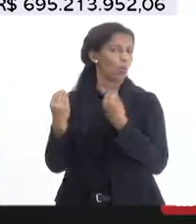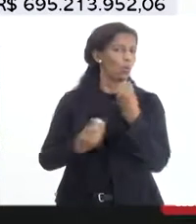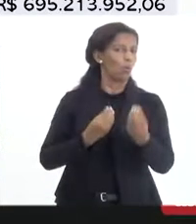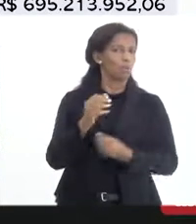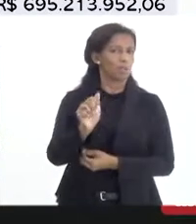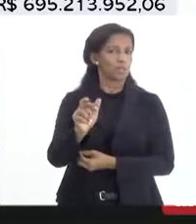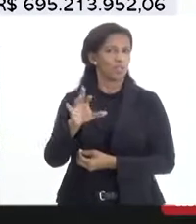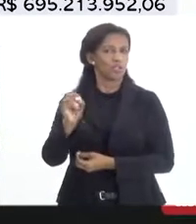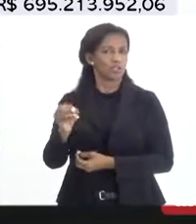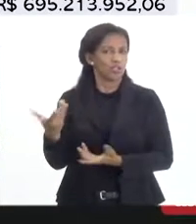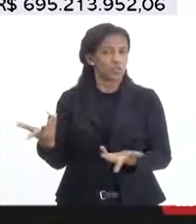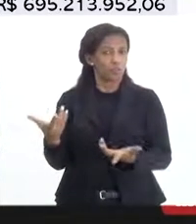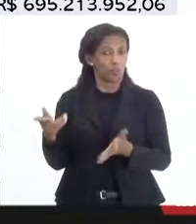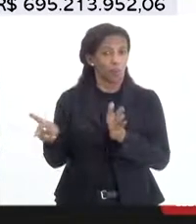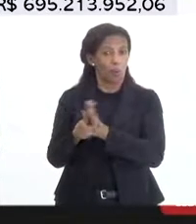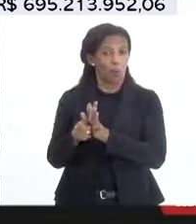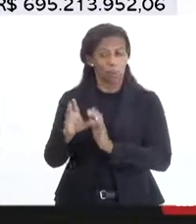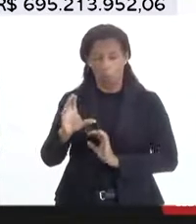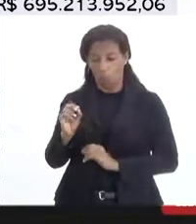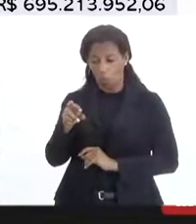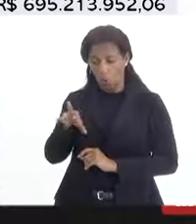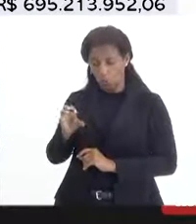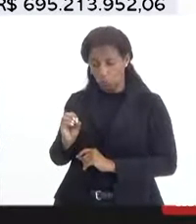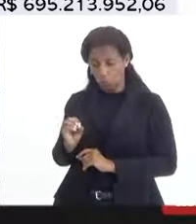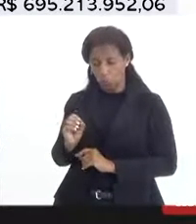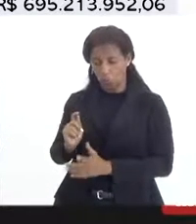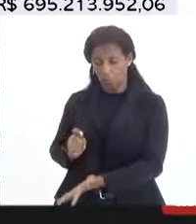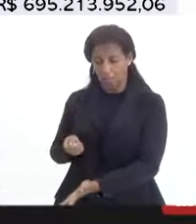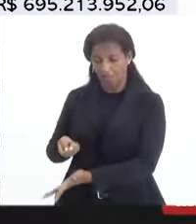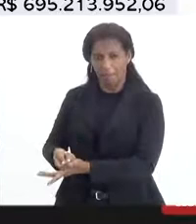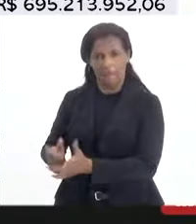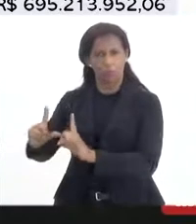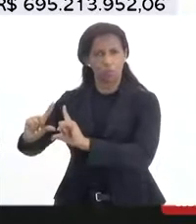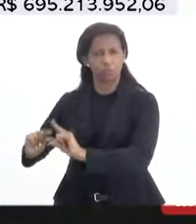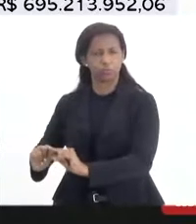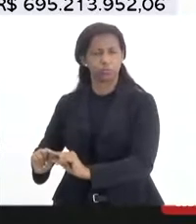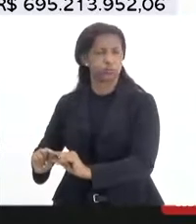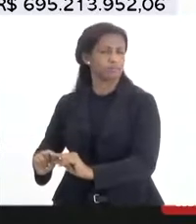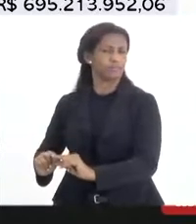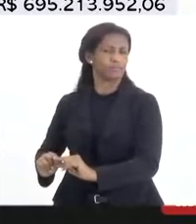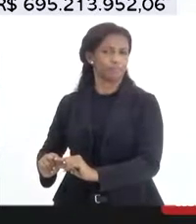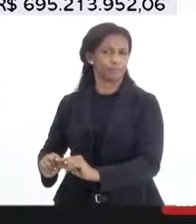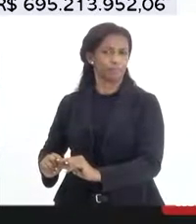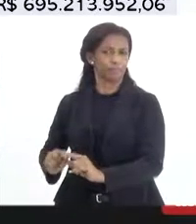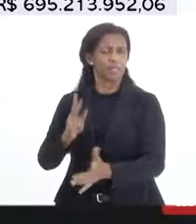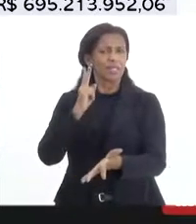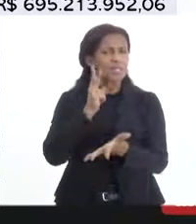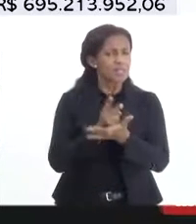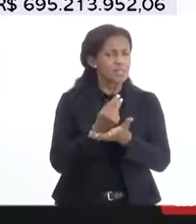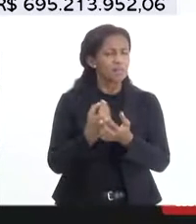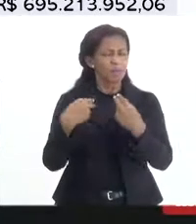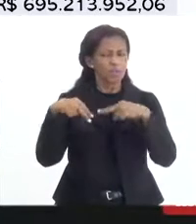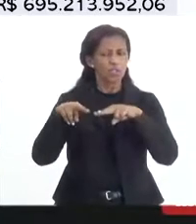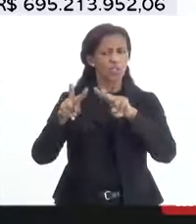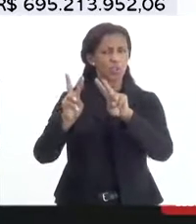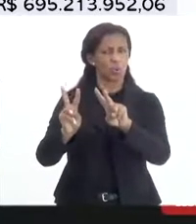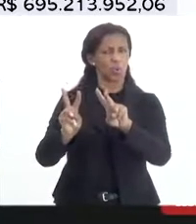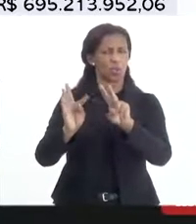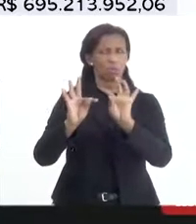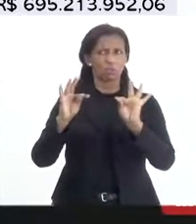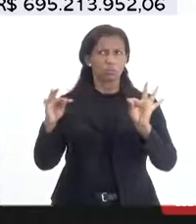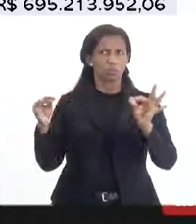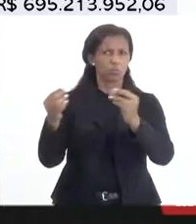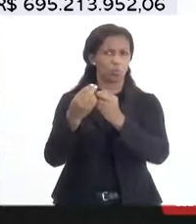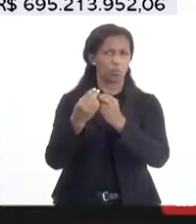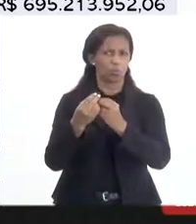se fosse um material de uso e consumo, ele teria pago o diferencial de alíquota. Então, assim, toda vez que nós olhamos para o cenário como um todo,